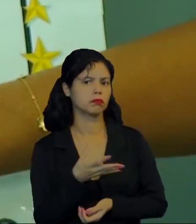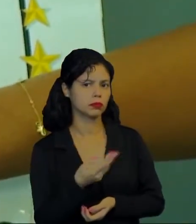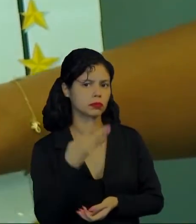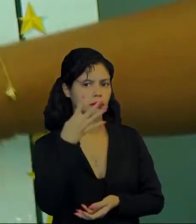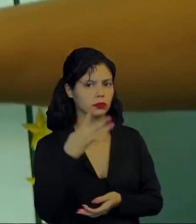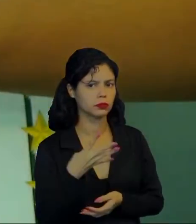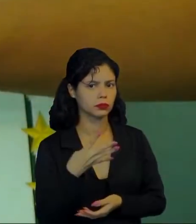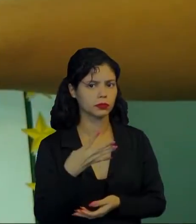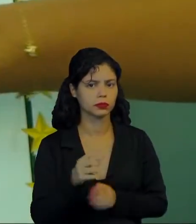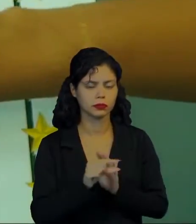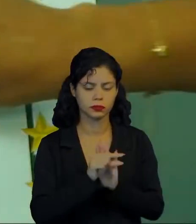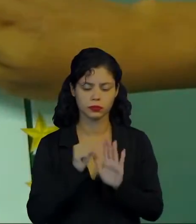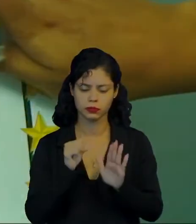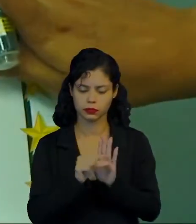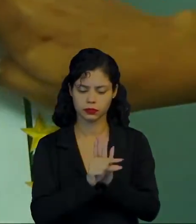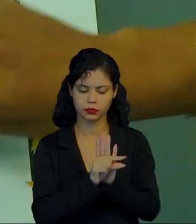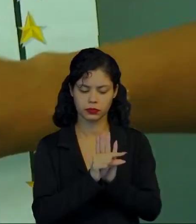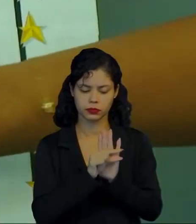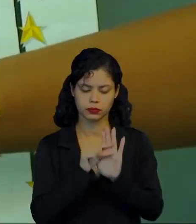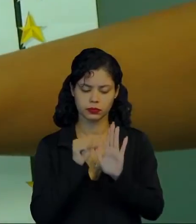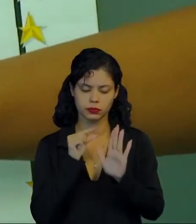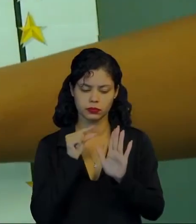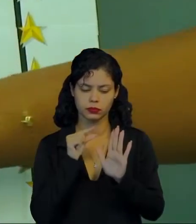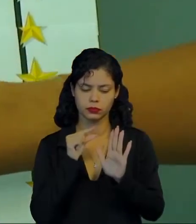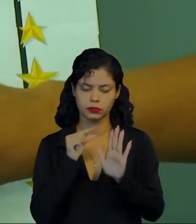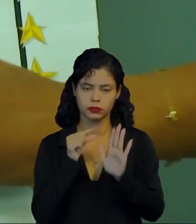4 versos. 1,